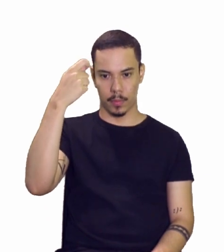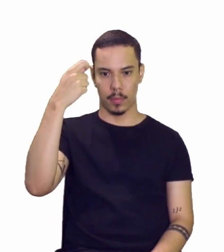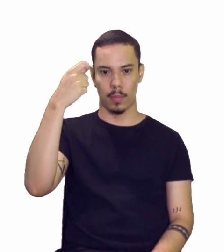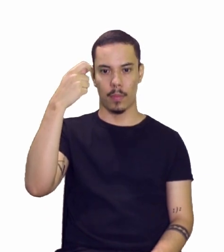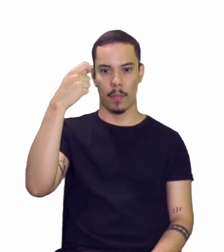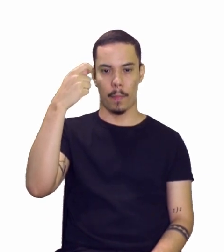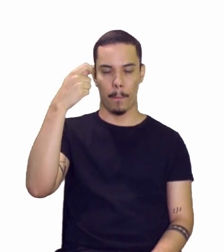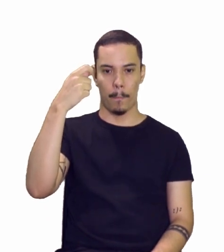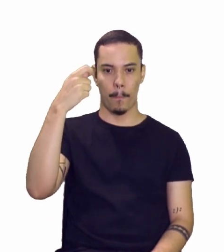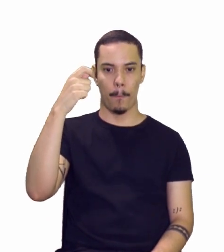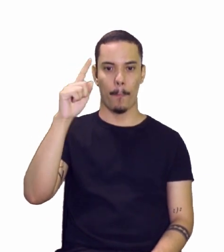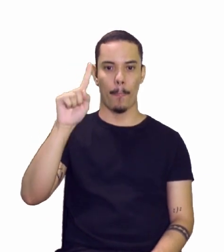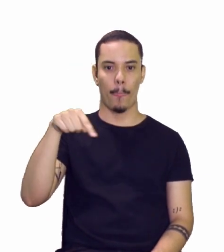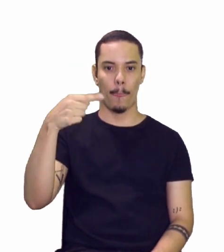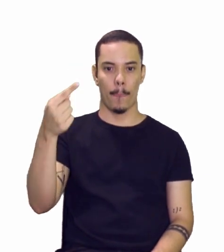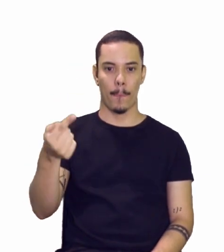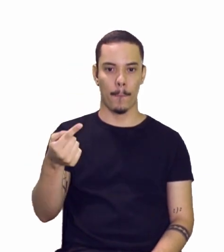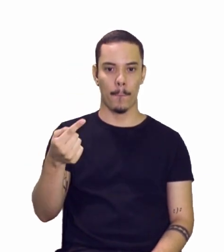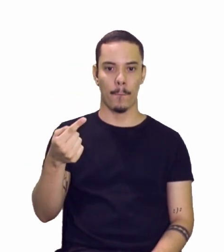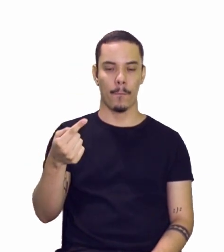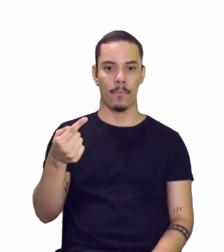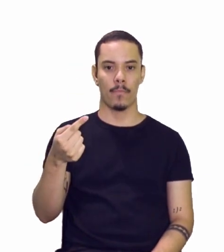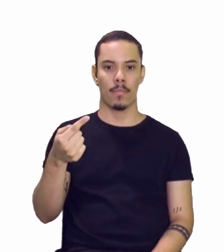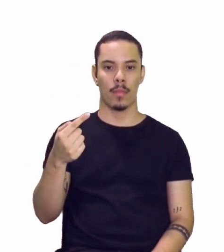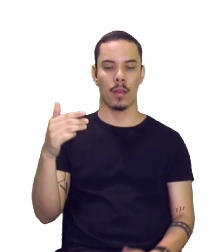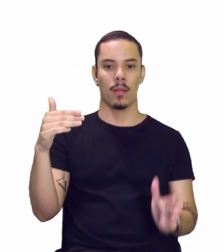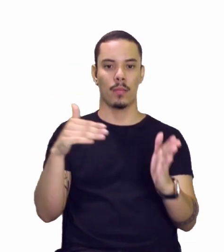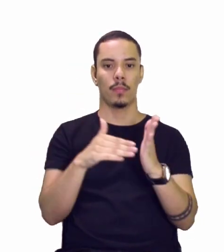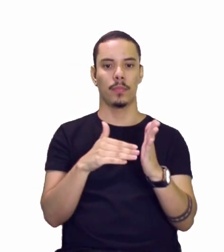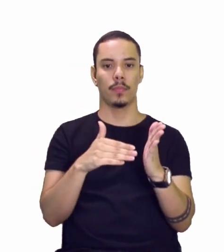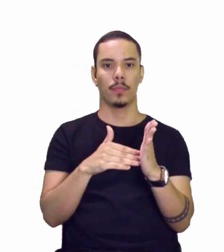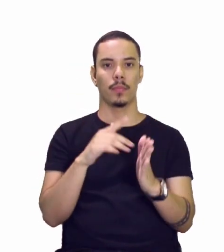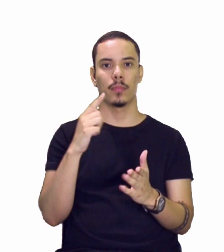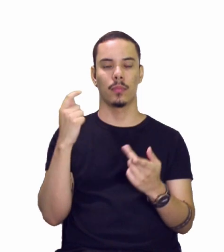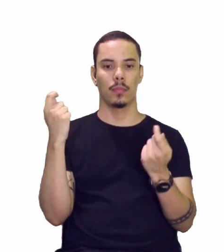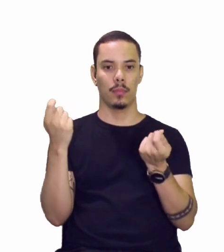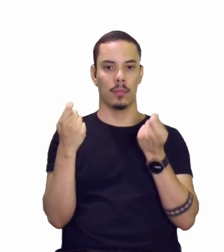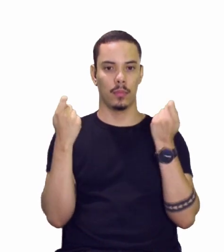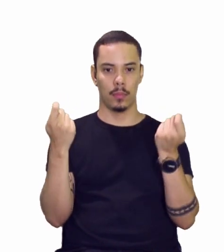Preto, Jaru, certo? Ariquemes,